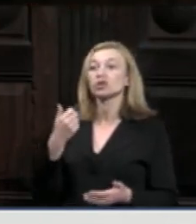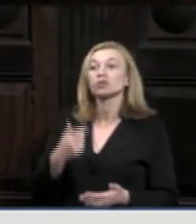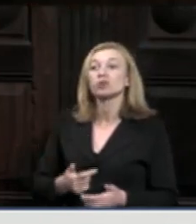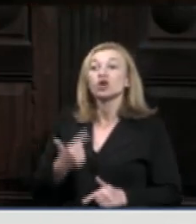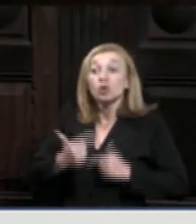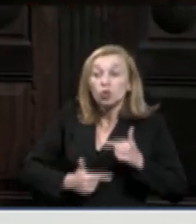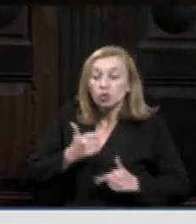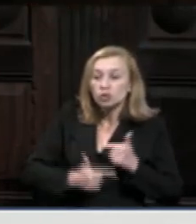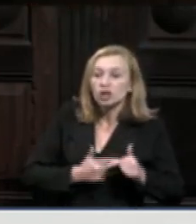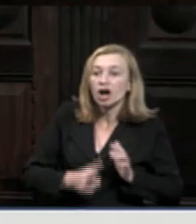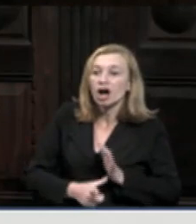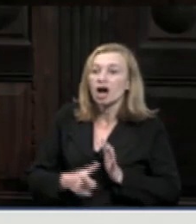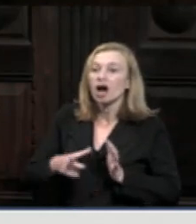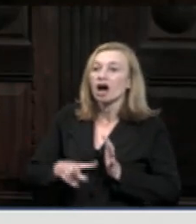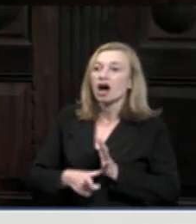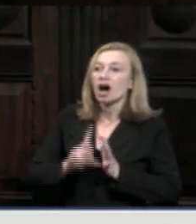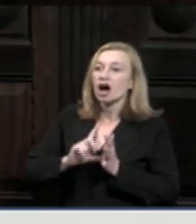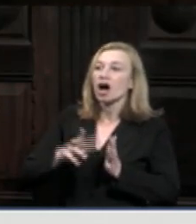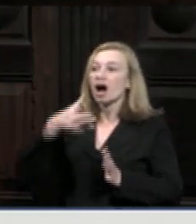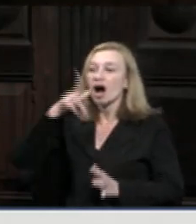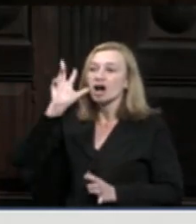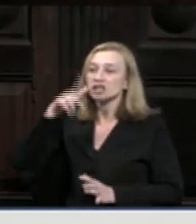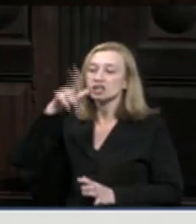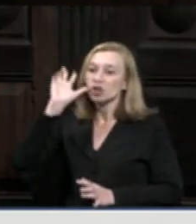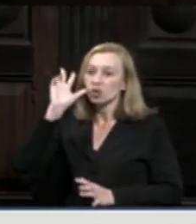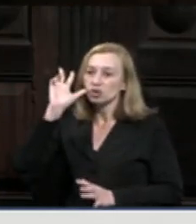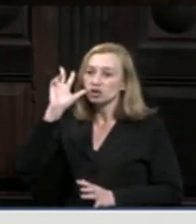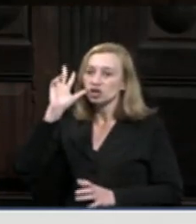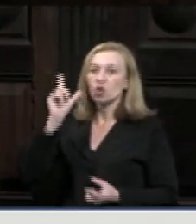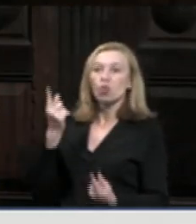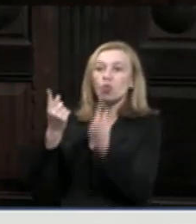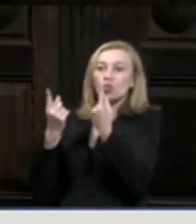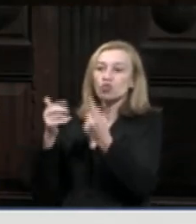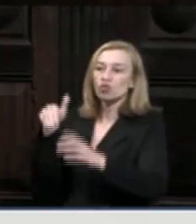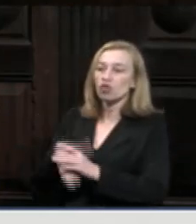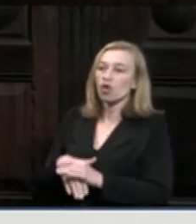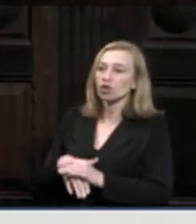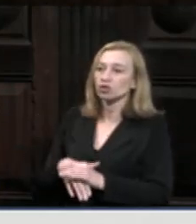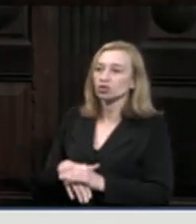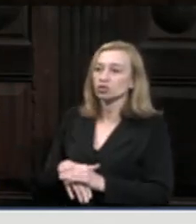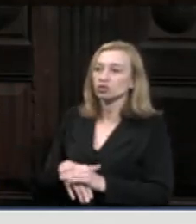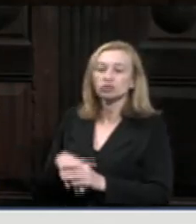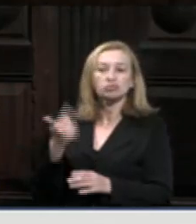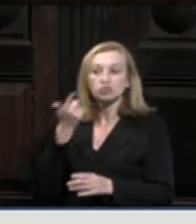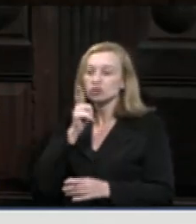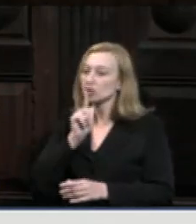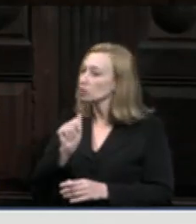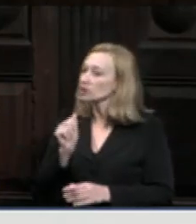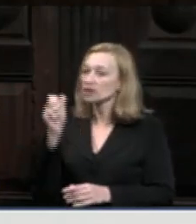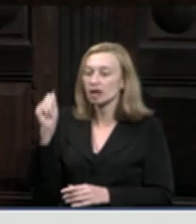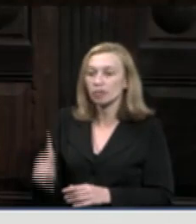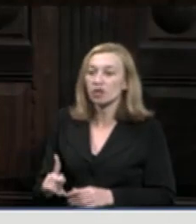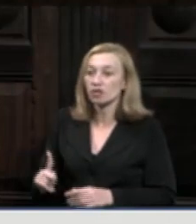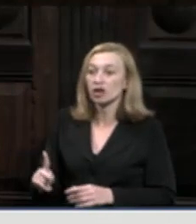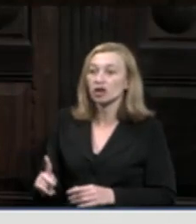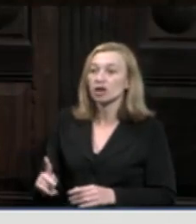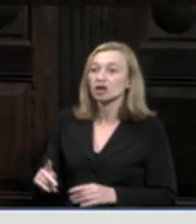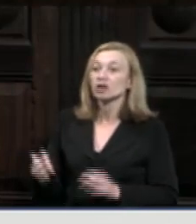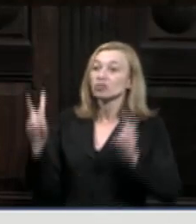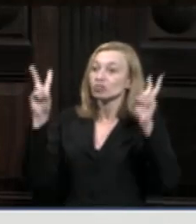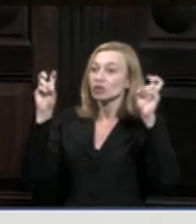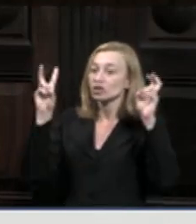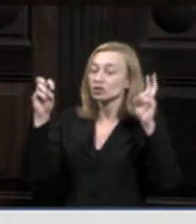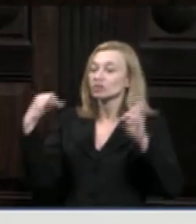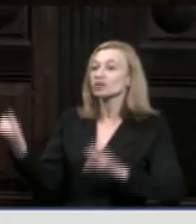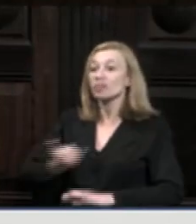Antes de ontem, por causa de um voto, não se aprovou uma matéria importante para o estado